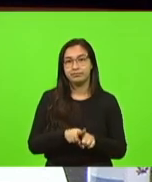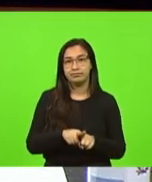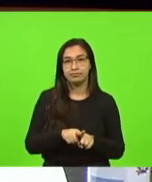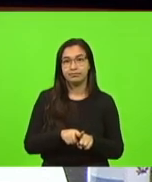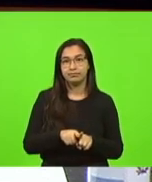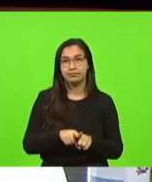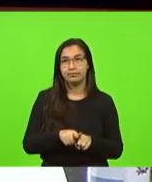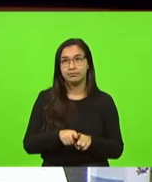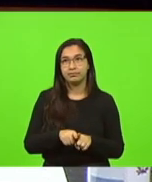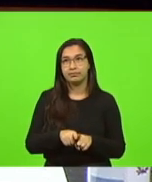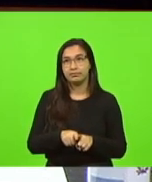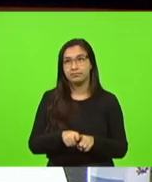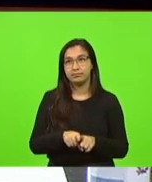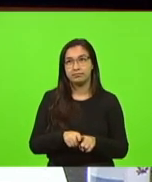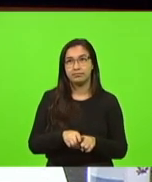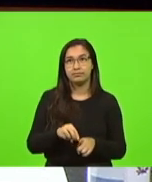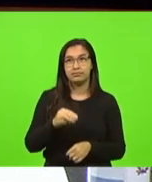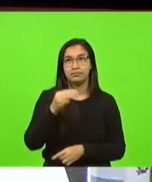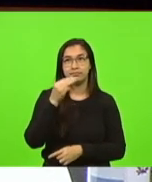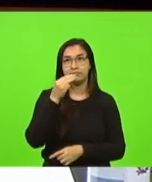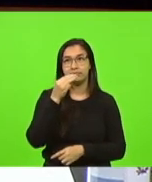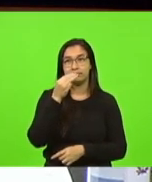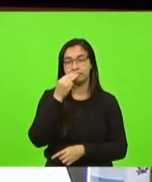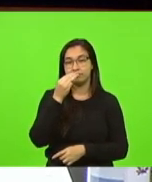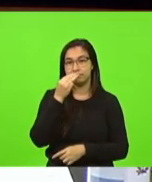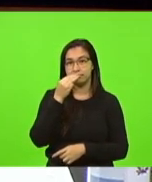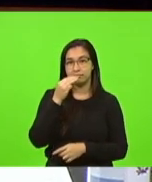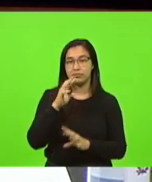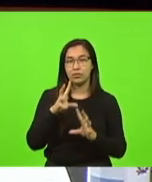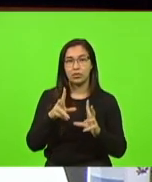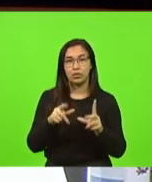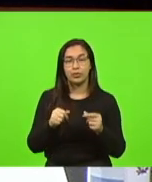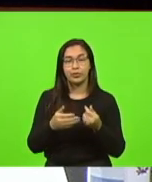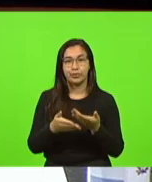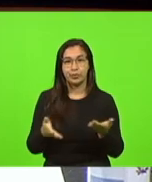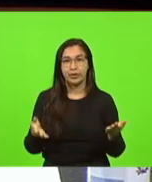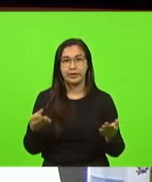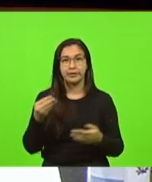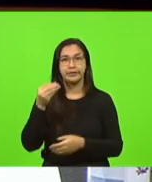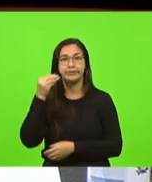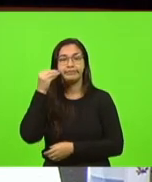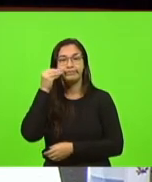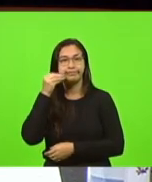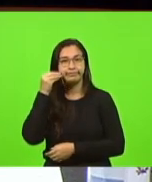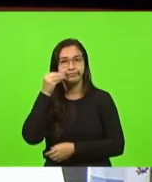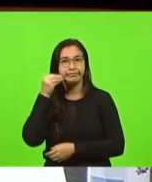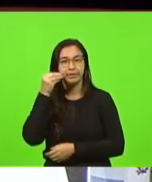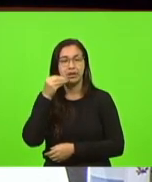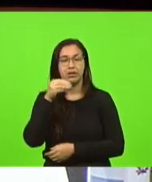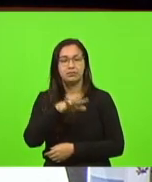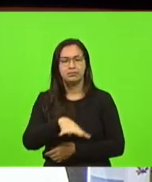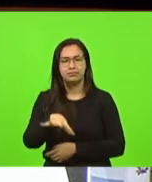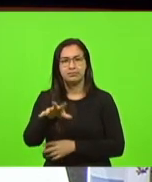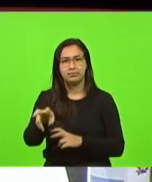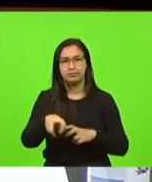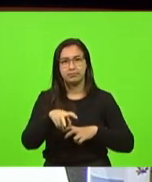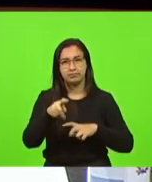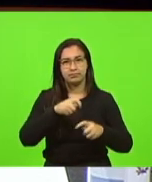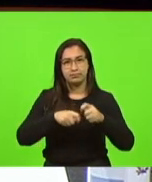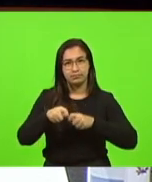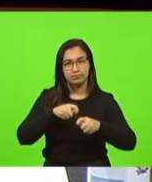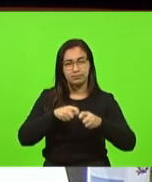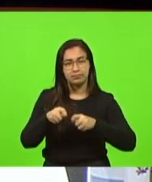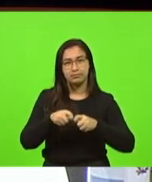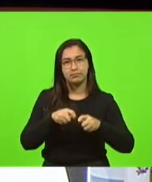Moacir Sopelsa, também com toda a sua experiência no agronegócio, com toda a sua experiência